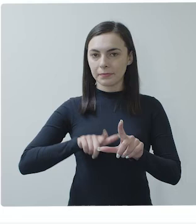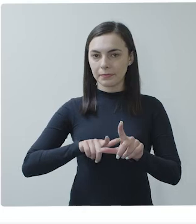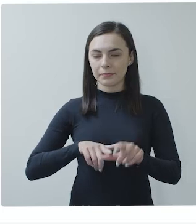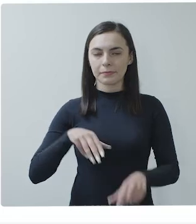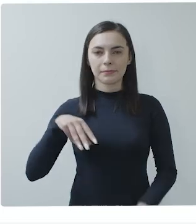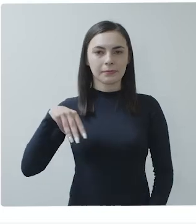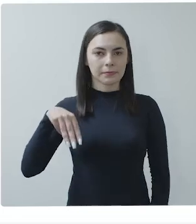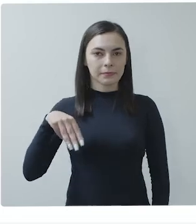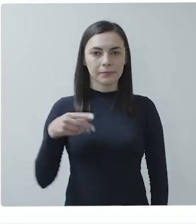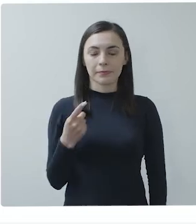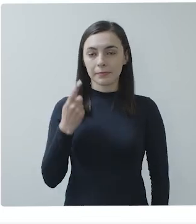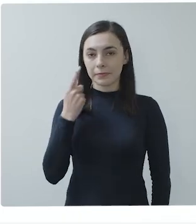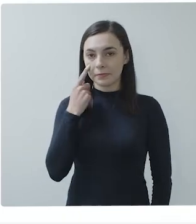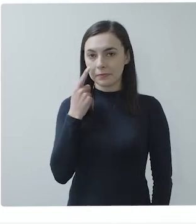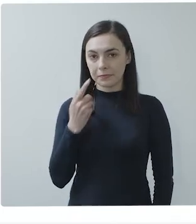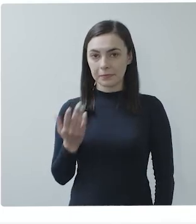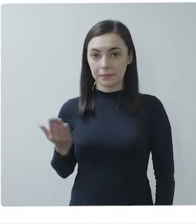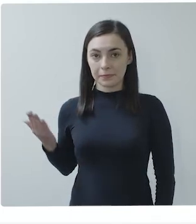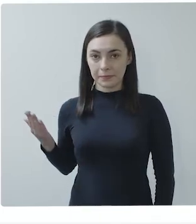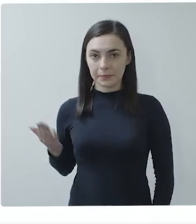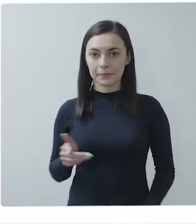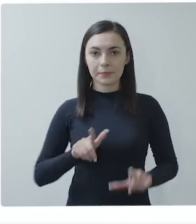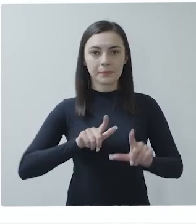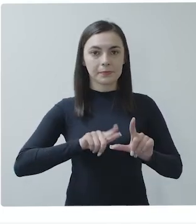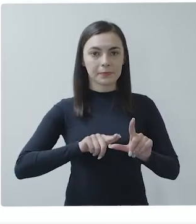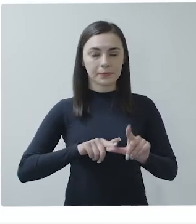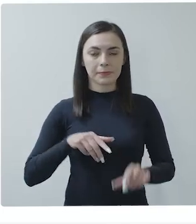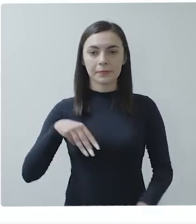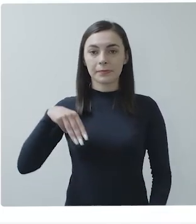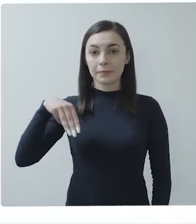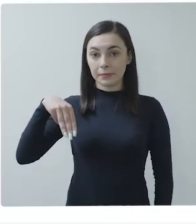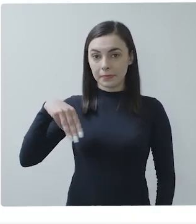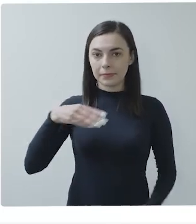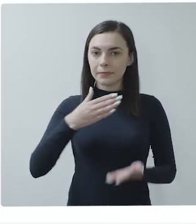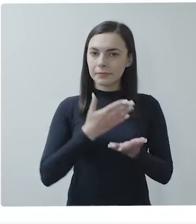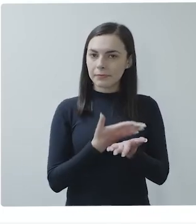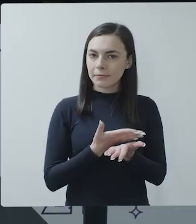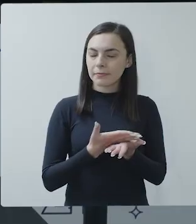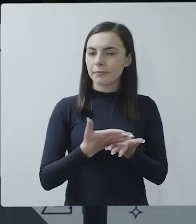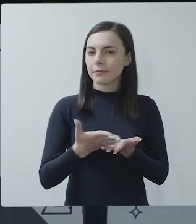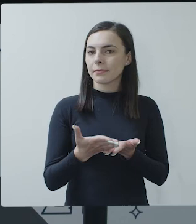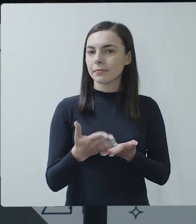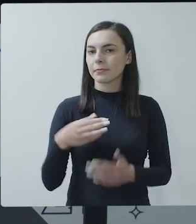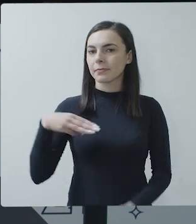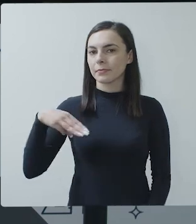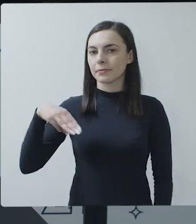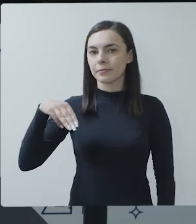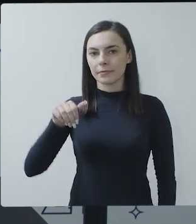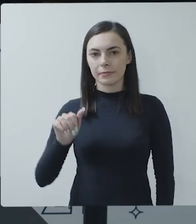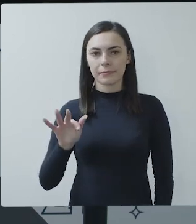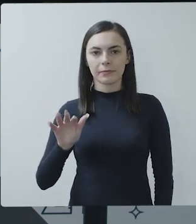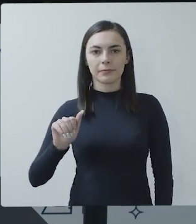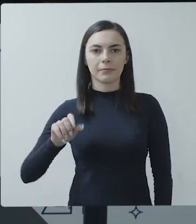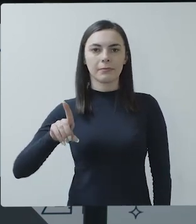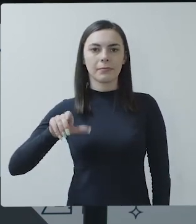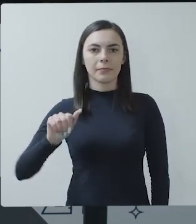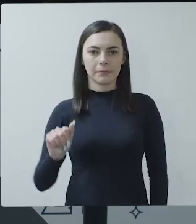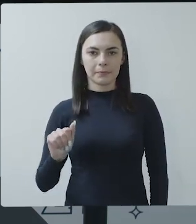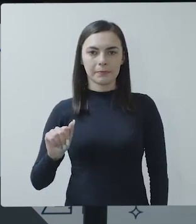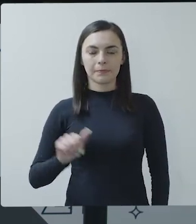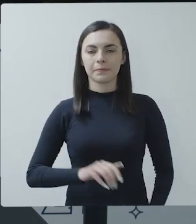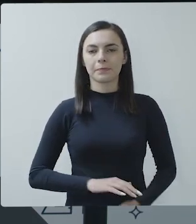letra M. Olha lá. A letra M é a letra inicial da palavra